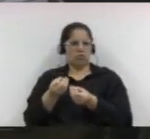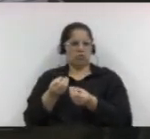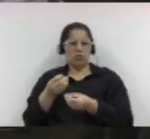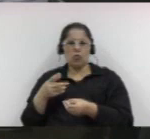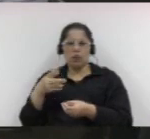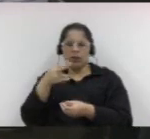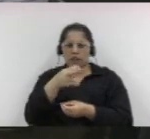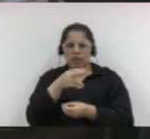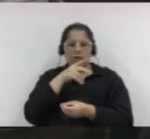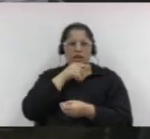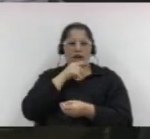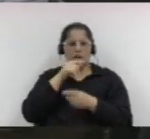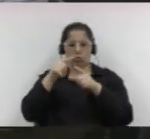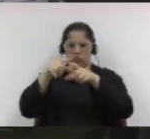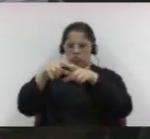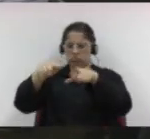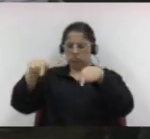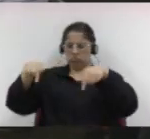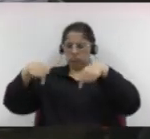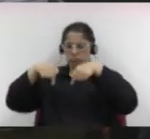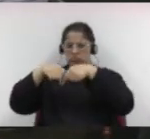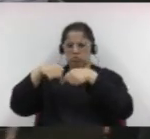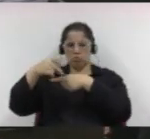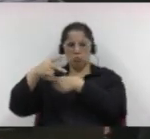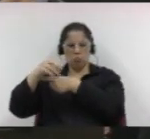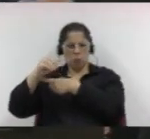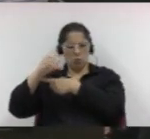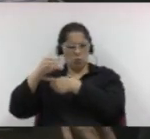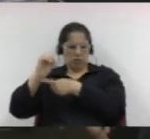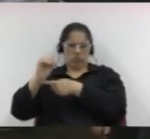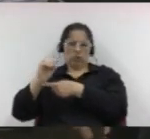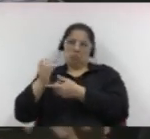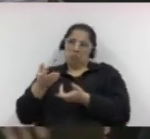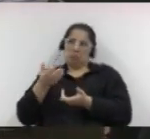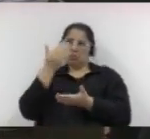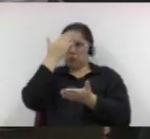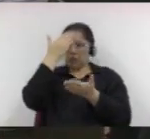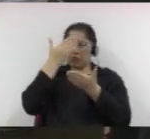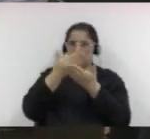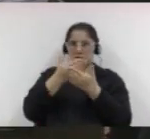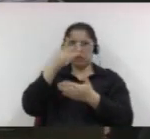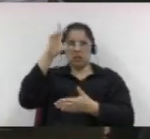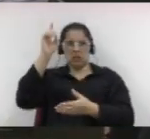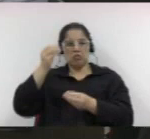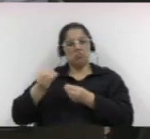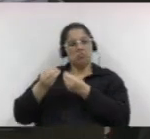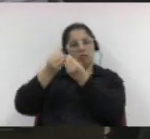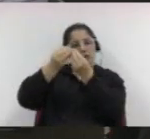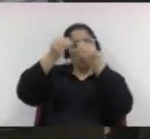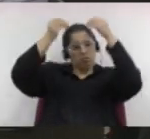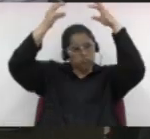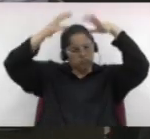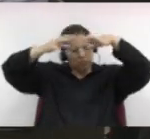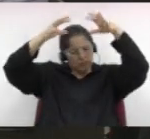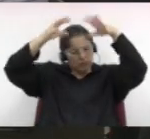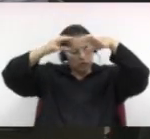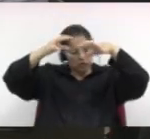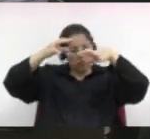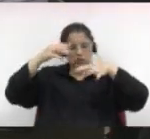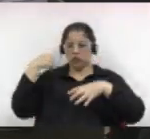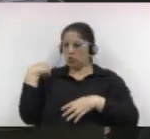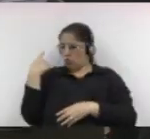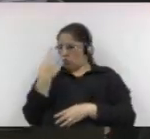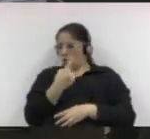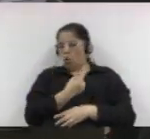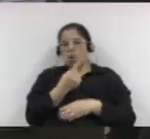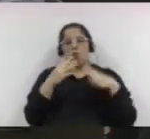não dá. Porque eu creio que Deus mandou a chuva. Agora, a gente mora na cidade, a gente tem